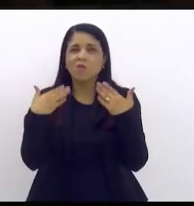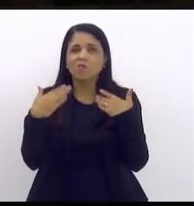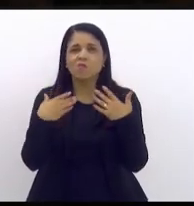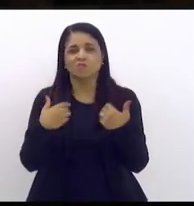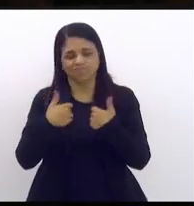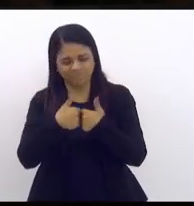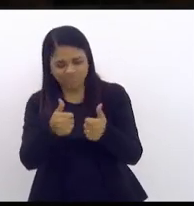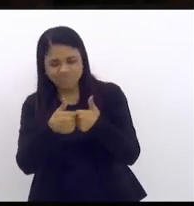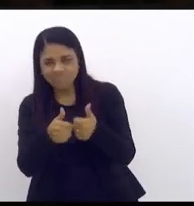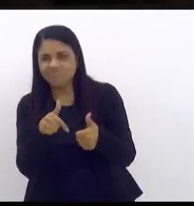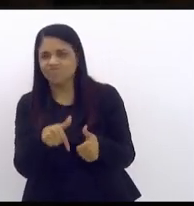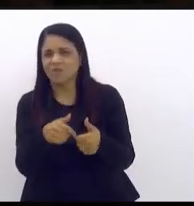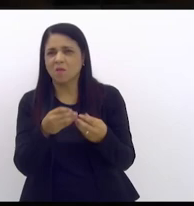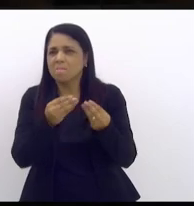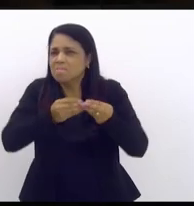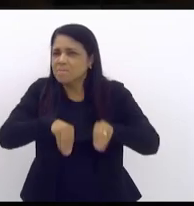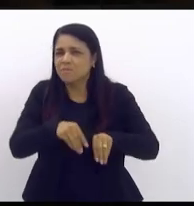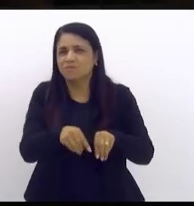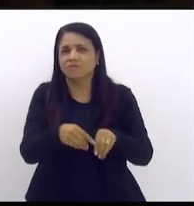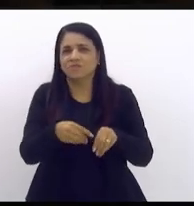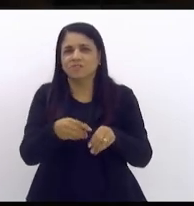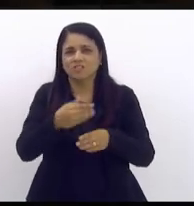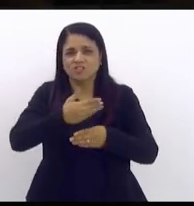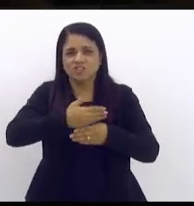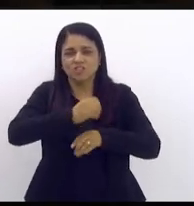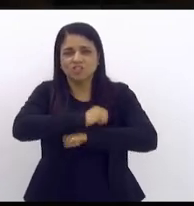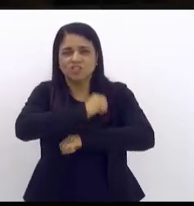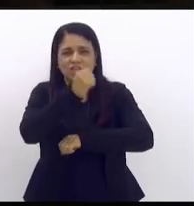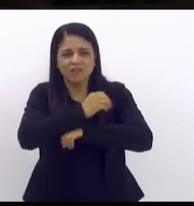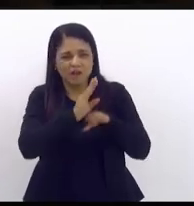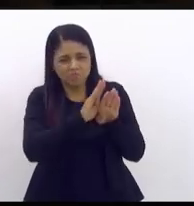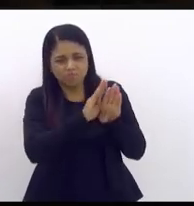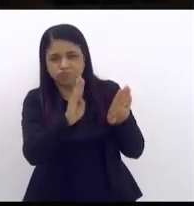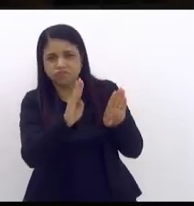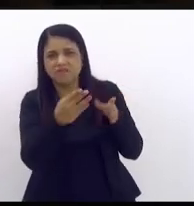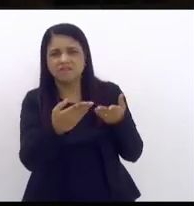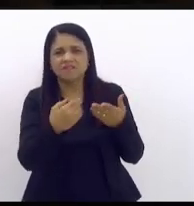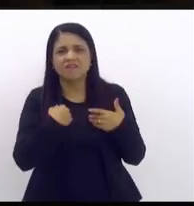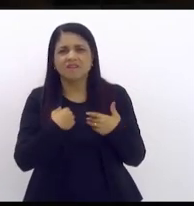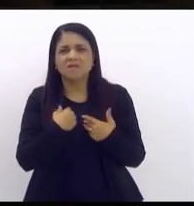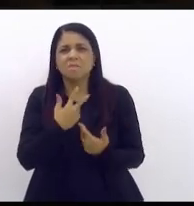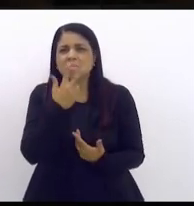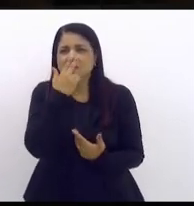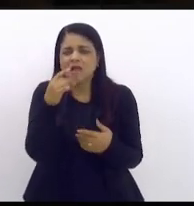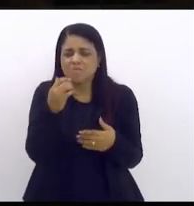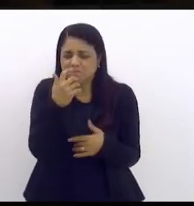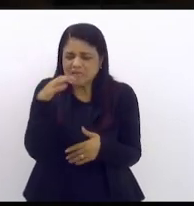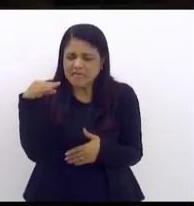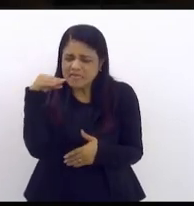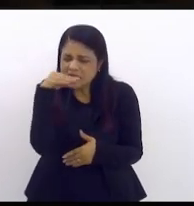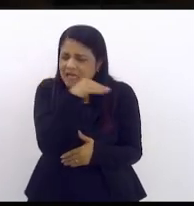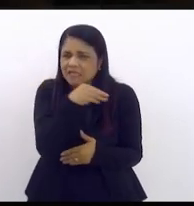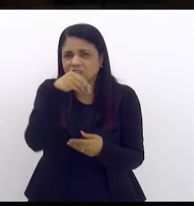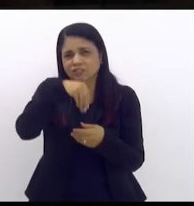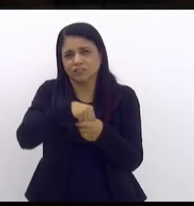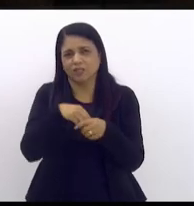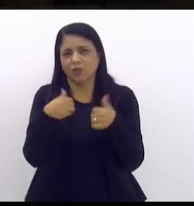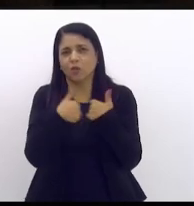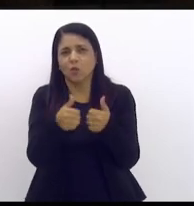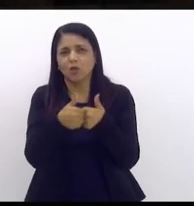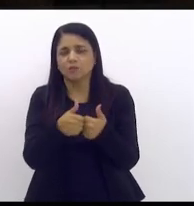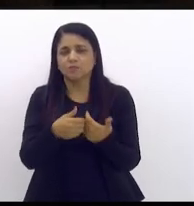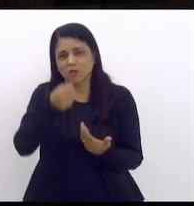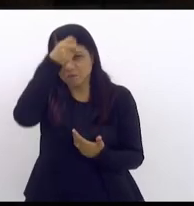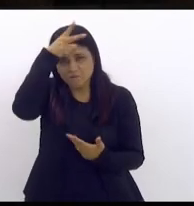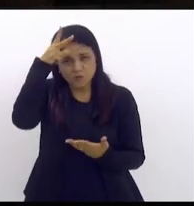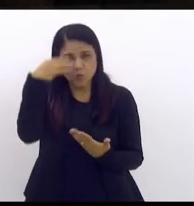que já é precário, com a janela aberta, igual uma quentinha, porque o empresário de ônibus não quer gastar mais, porque a prefeitura não cobra. Não